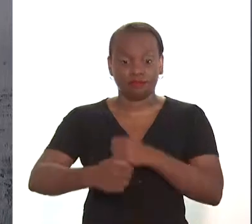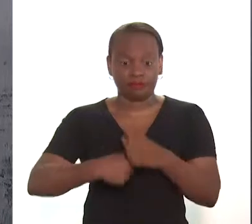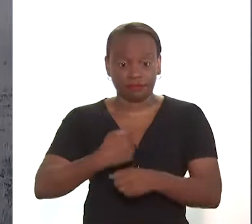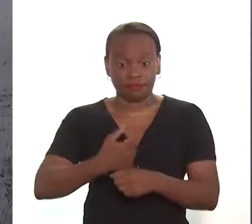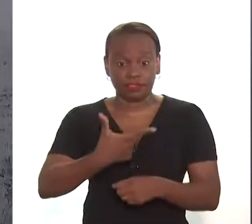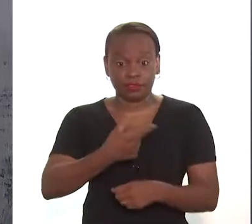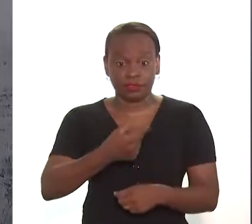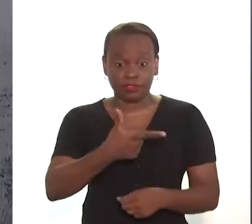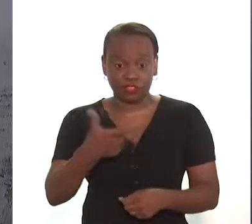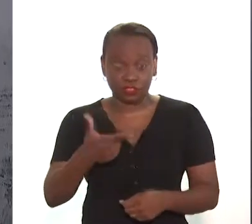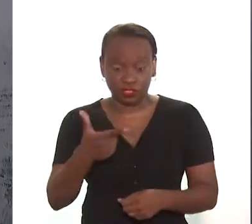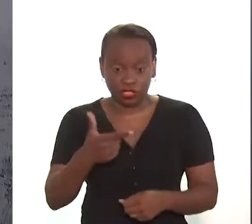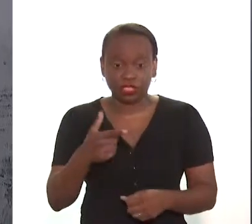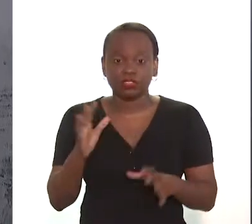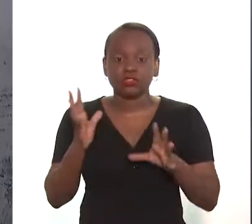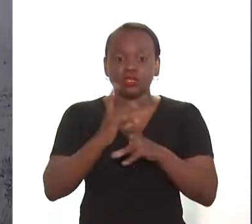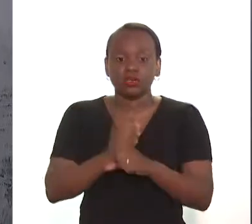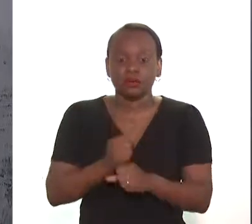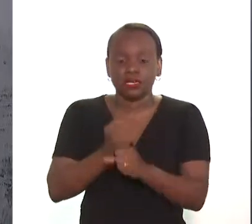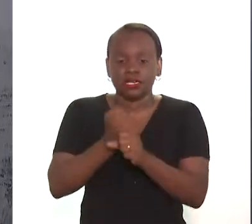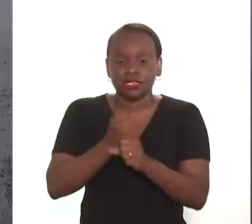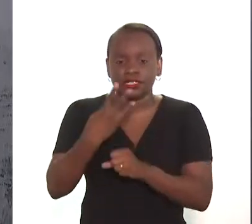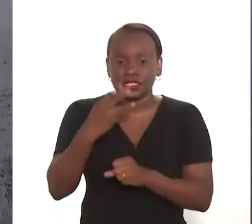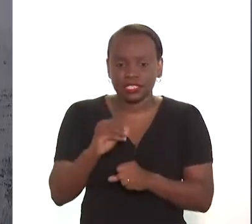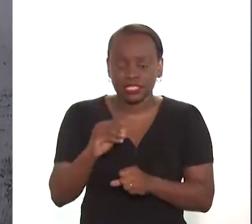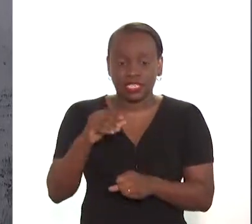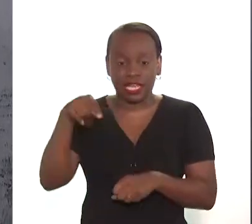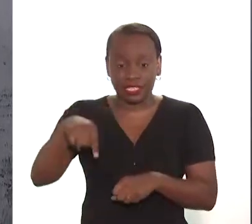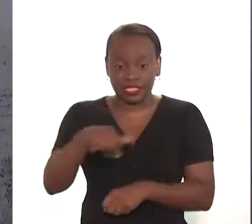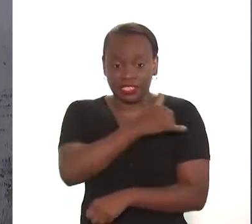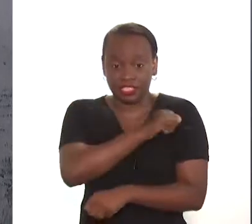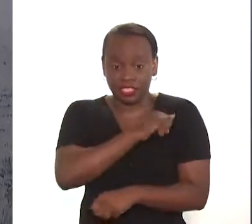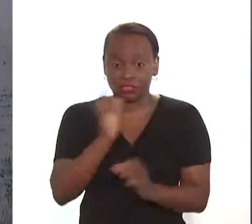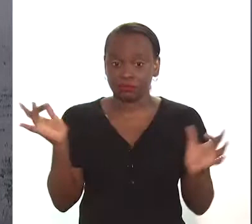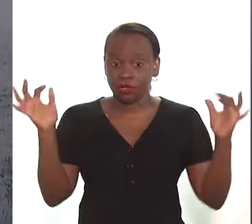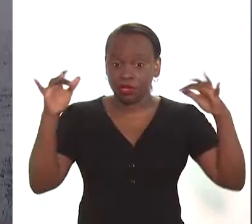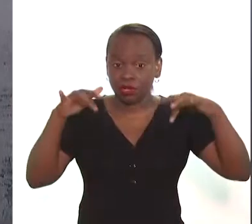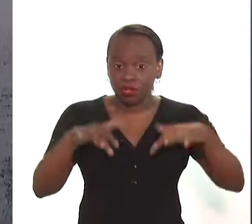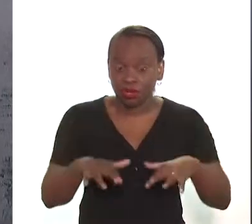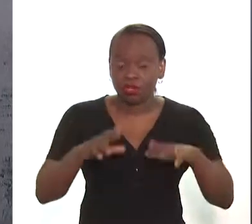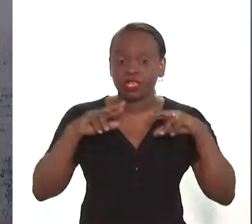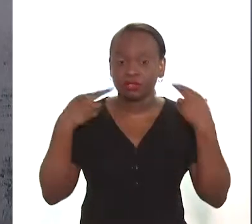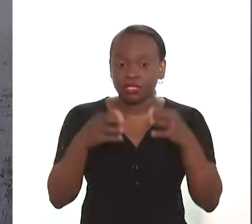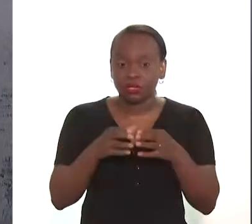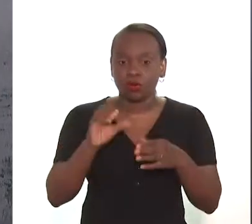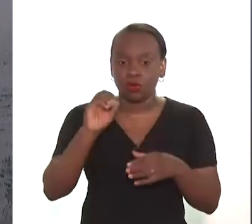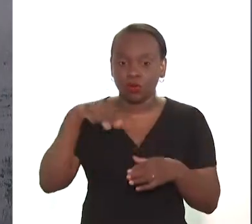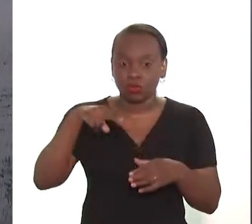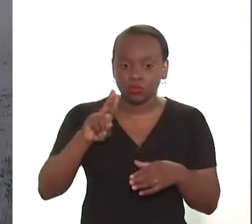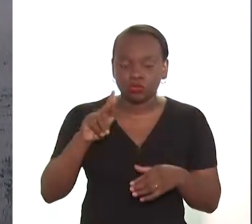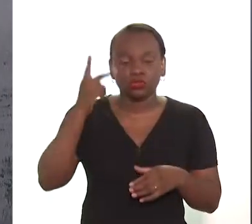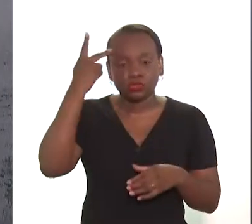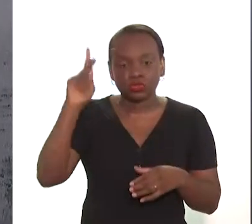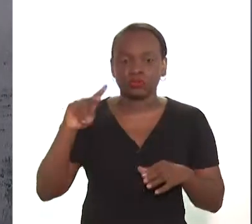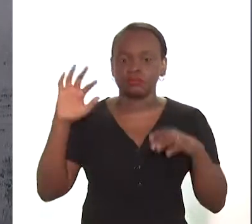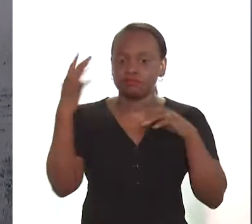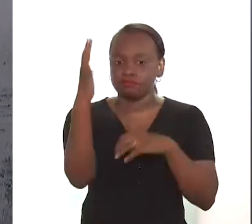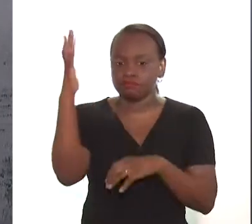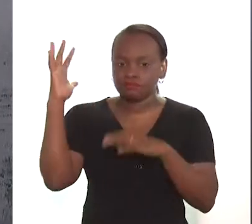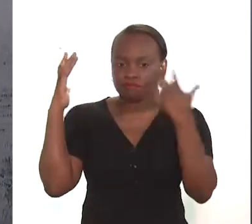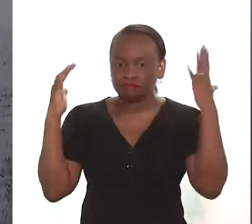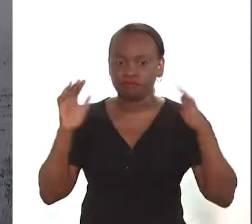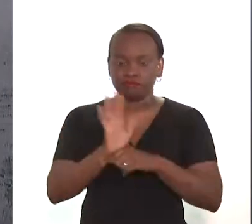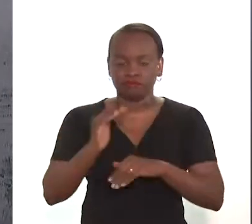Em 2022, completa 30 anos que o Rio sediou a Conferência das Nações Unidas sobre Meio Ambiente e Desenvolvimento, que